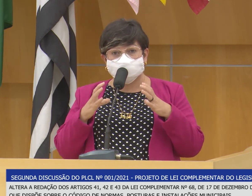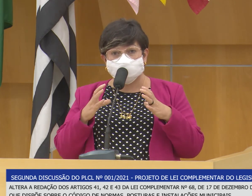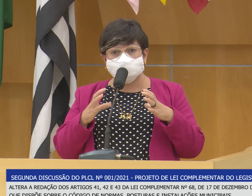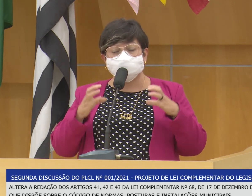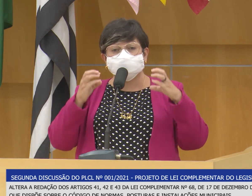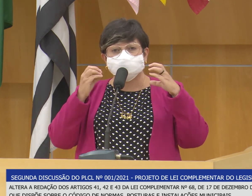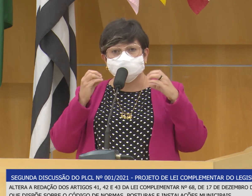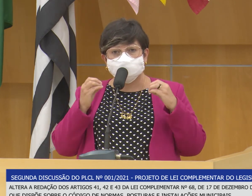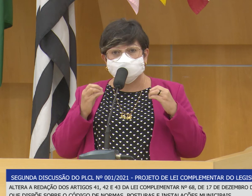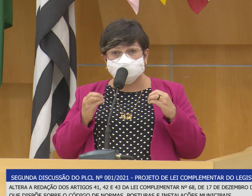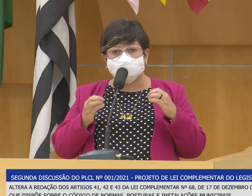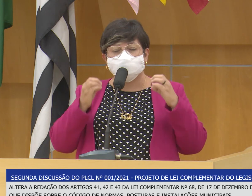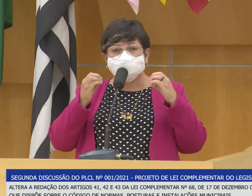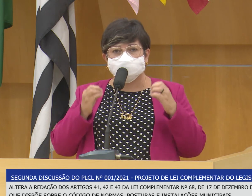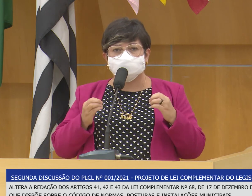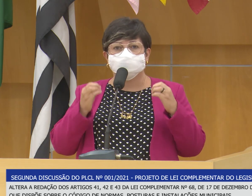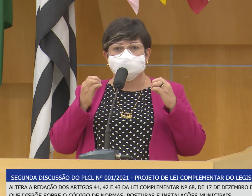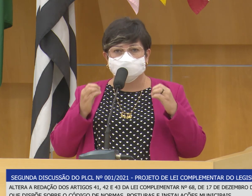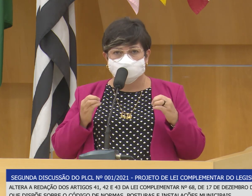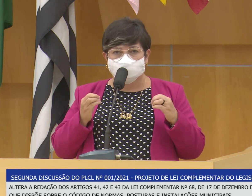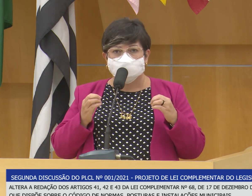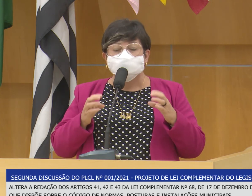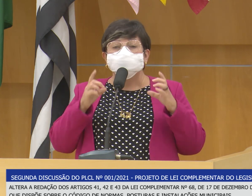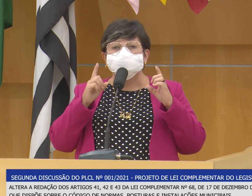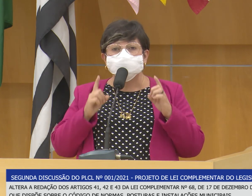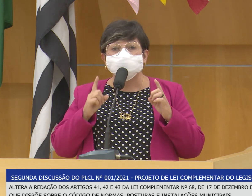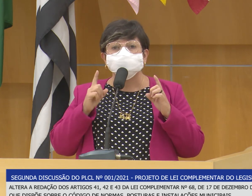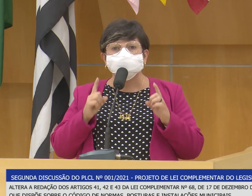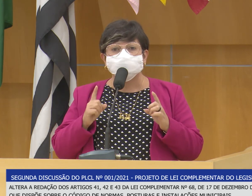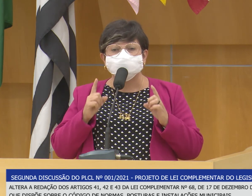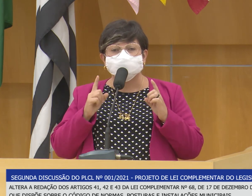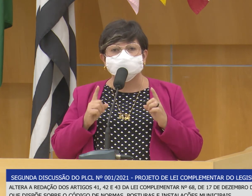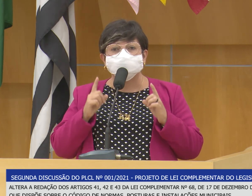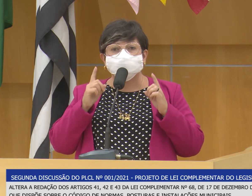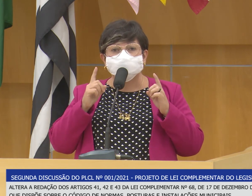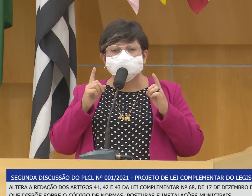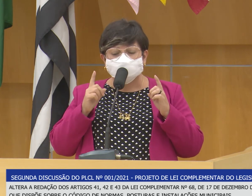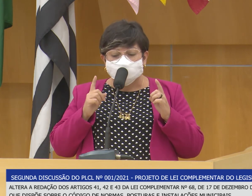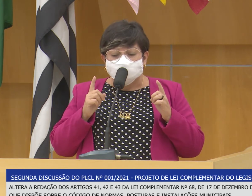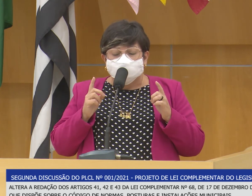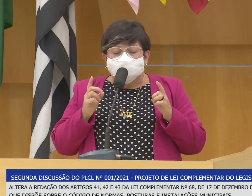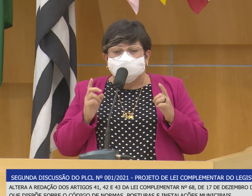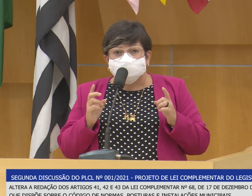grande casa nós devemos cuidar com carinho e com amor. E não só ficar